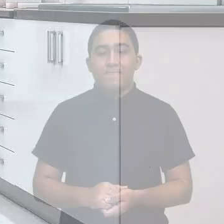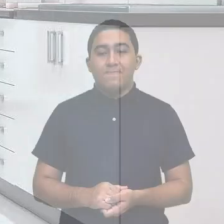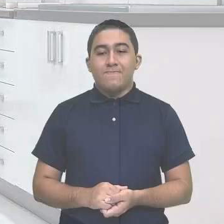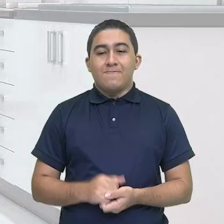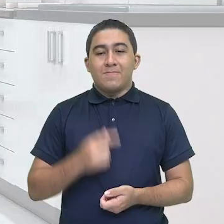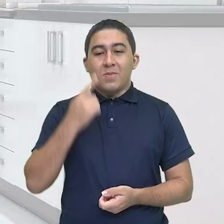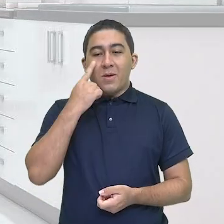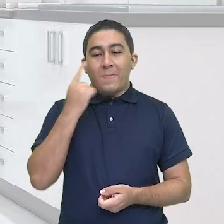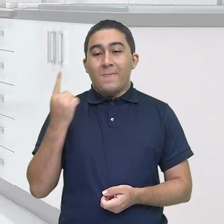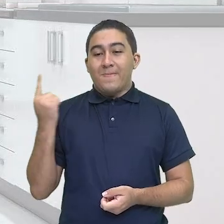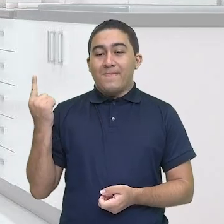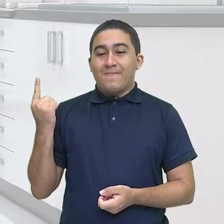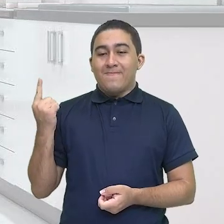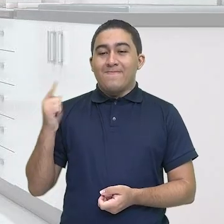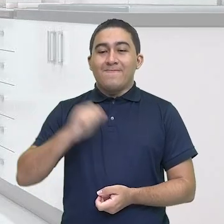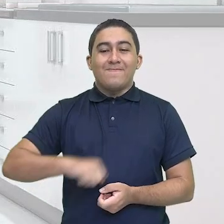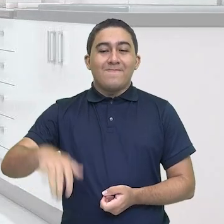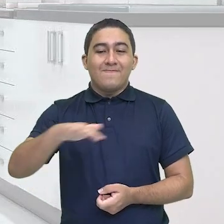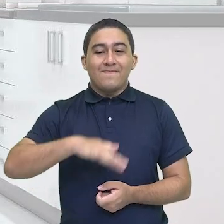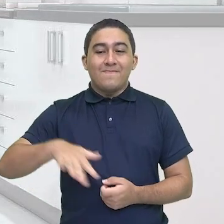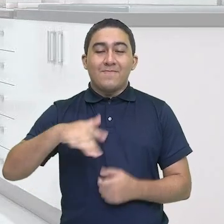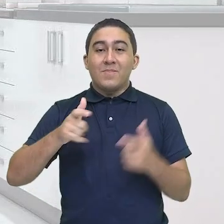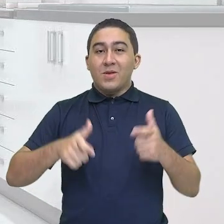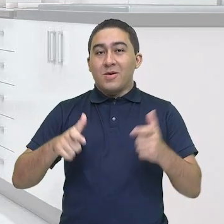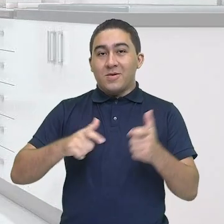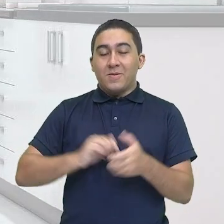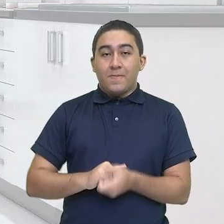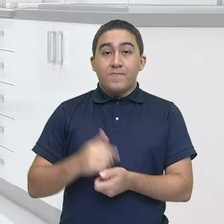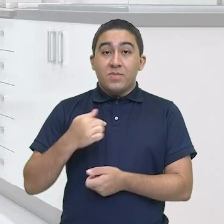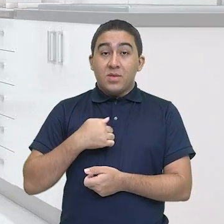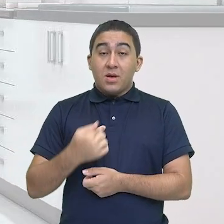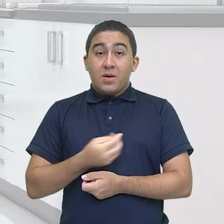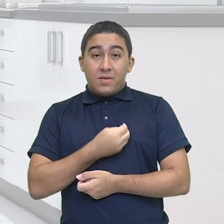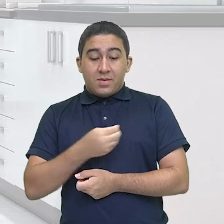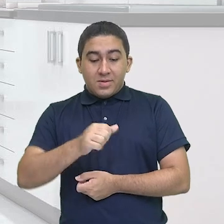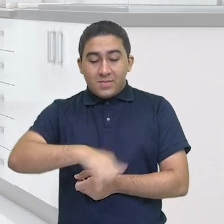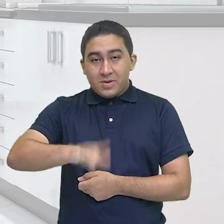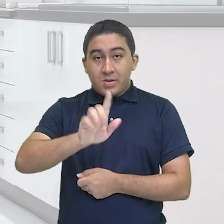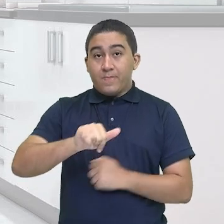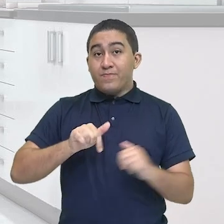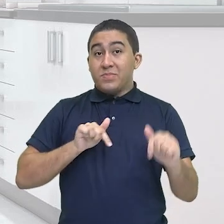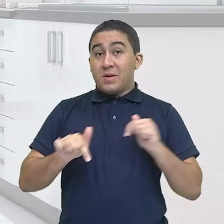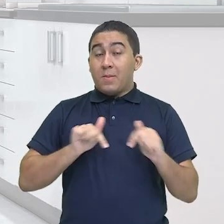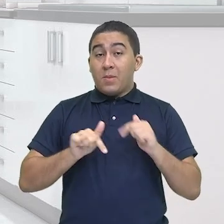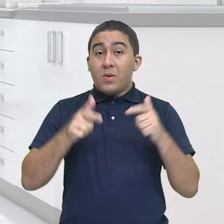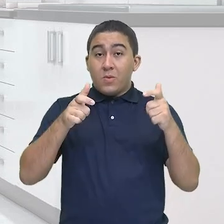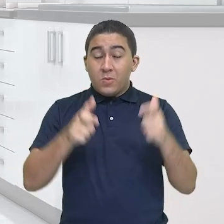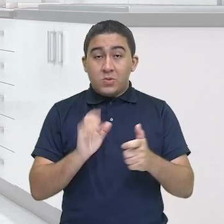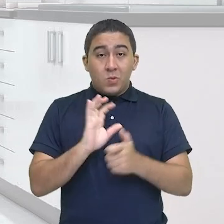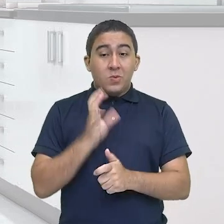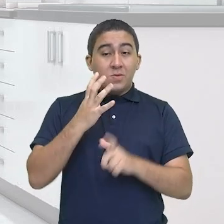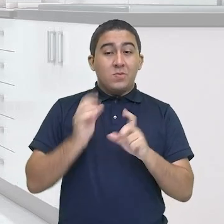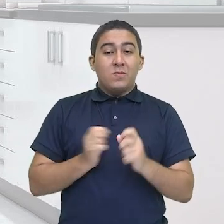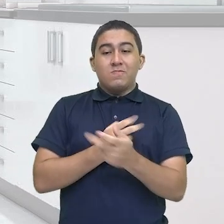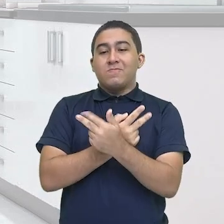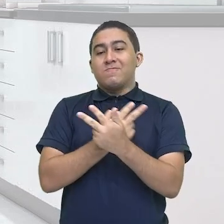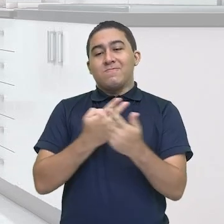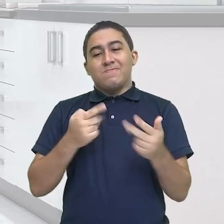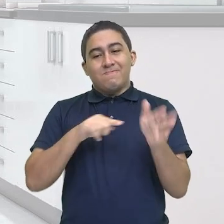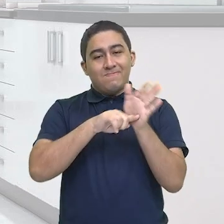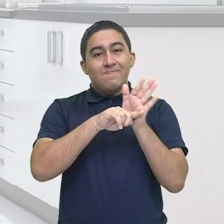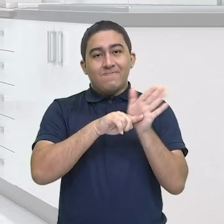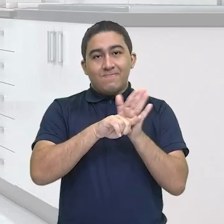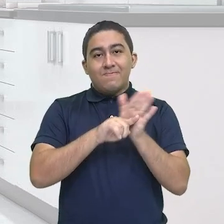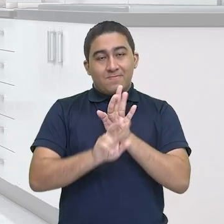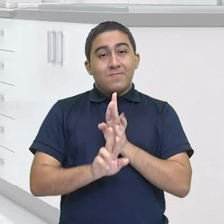Vejam só, nesse ambiente que eu estou, é o ambiente de trabalho onde são realizadas muitas